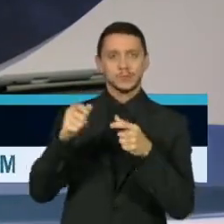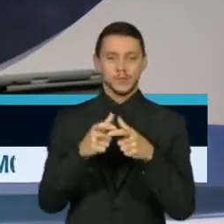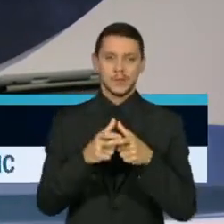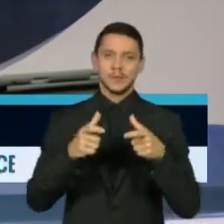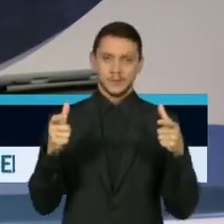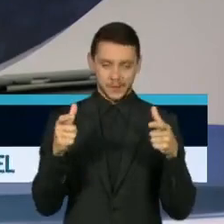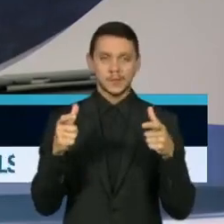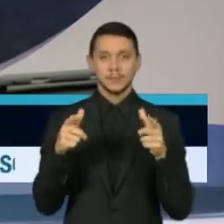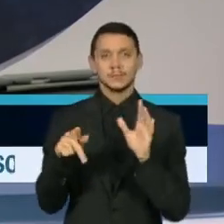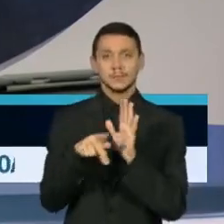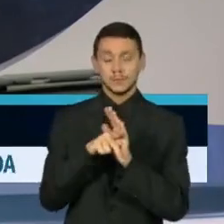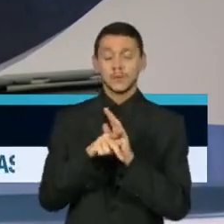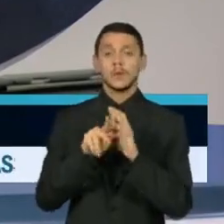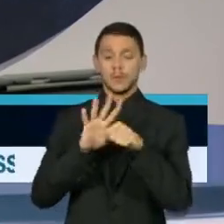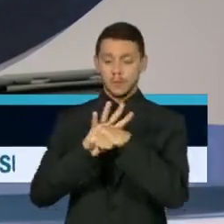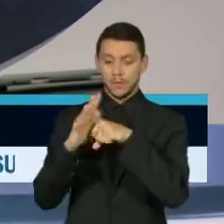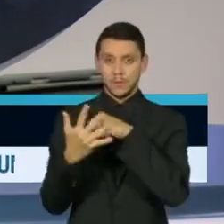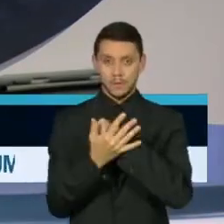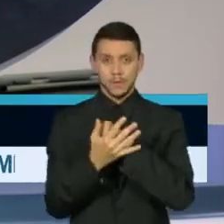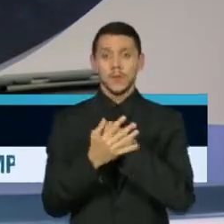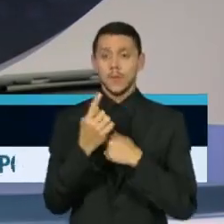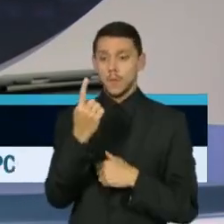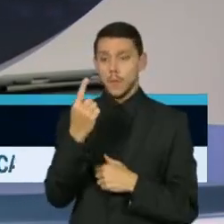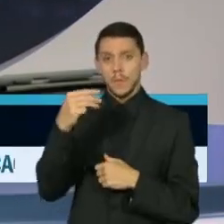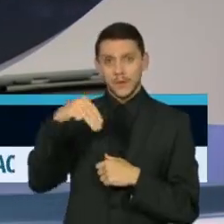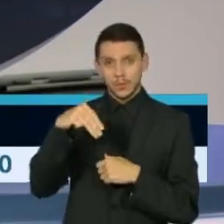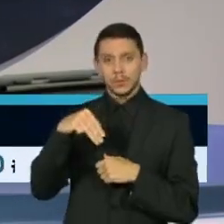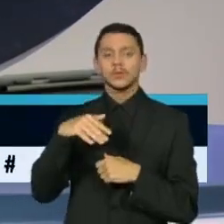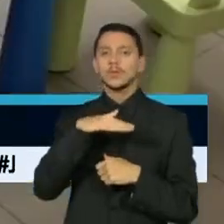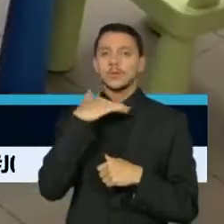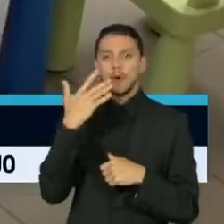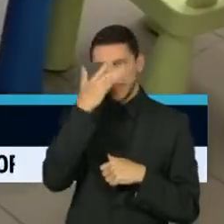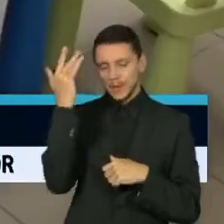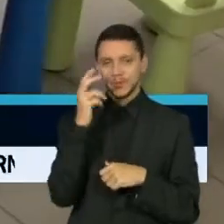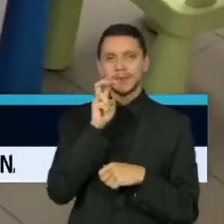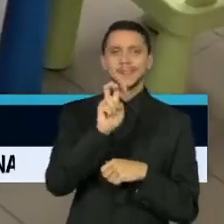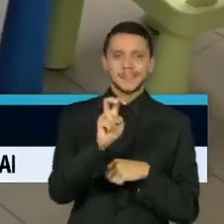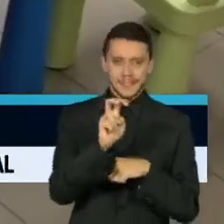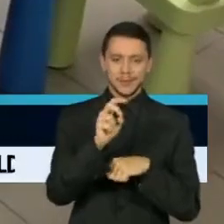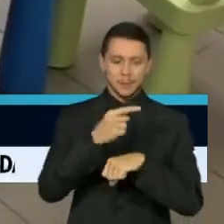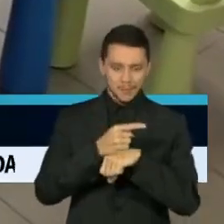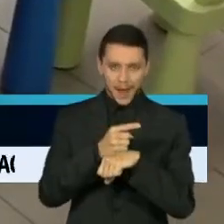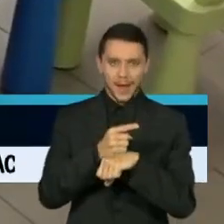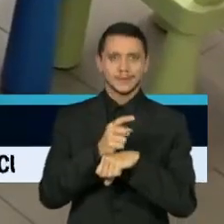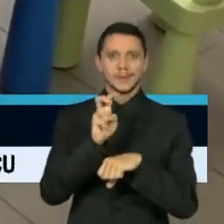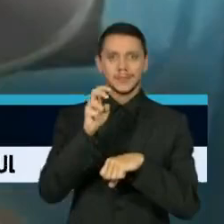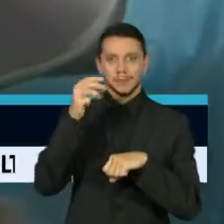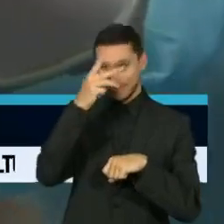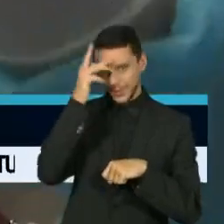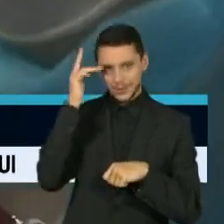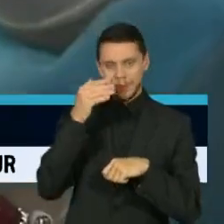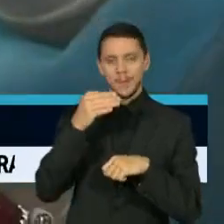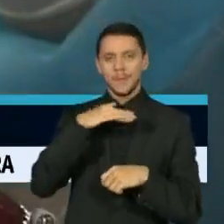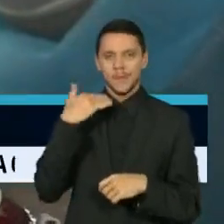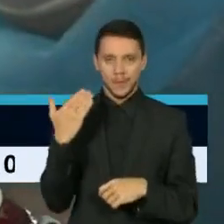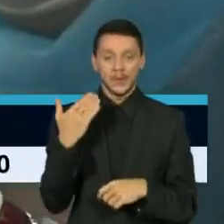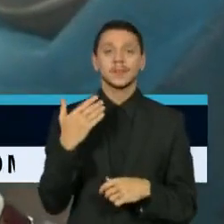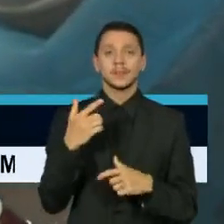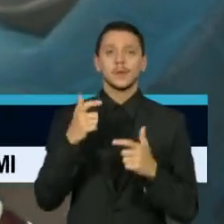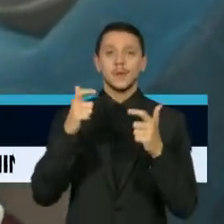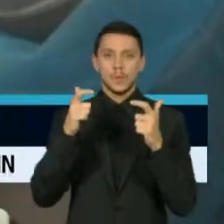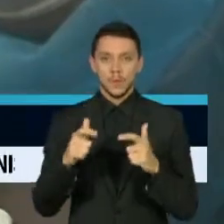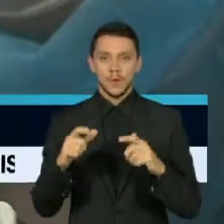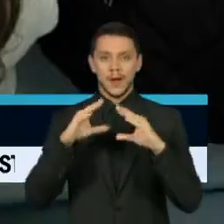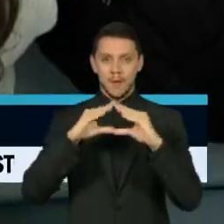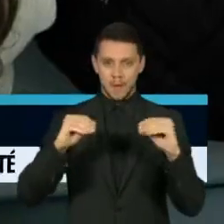o coronavírus matou 5 pessoas por minuto na semana passada. Na Romênia, as crianças de 5 a 11 anos encararam